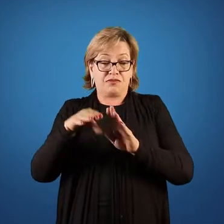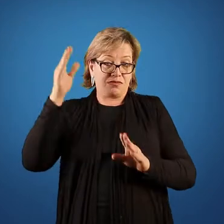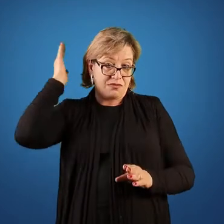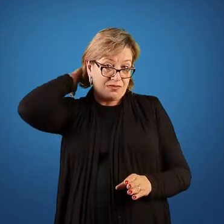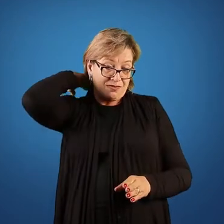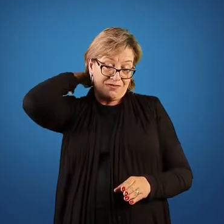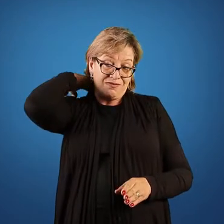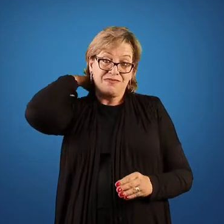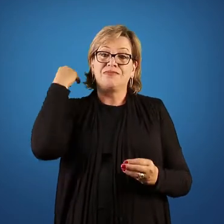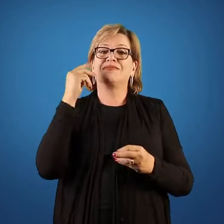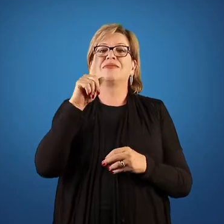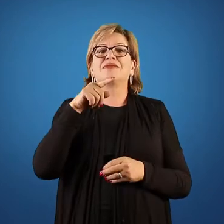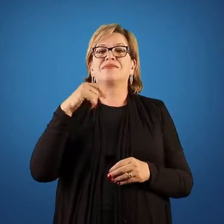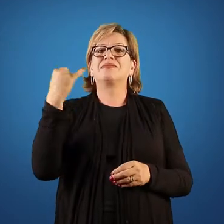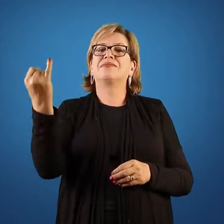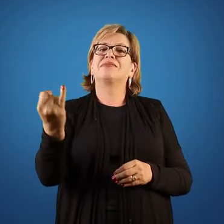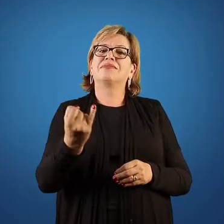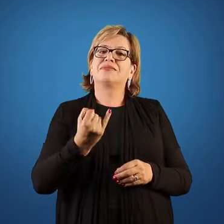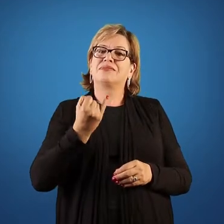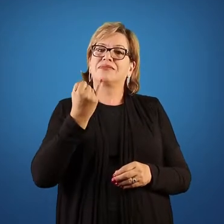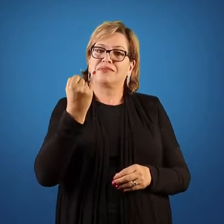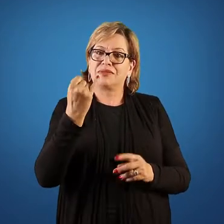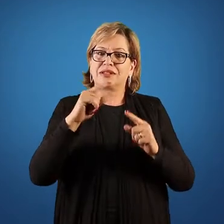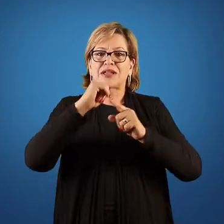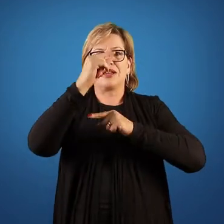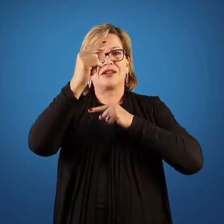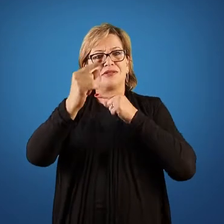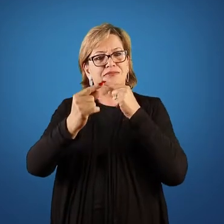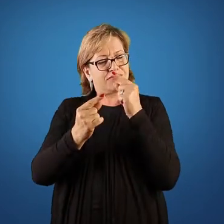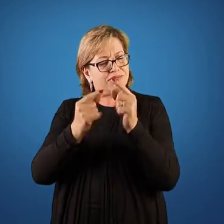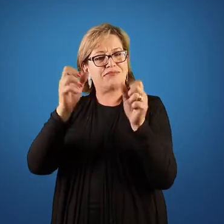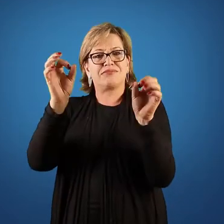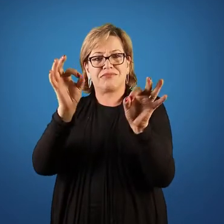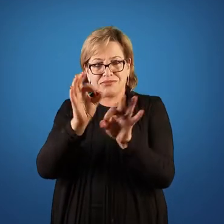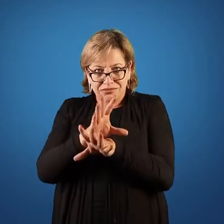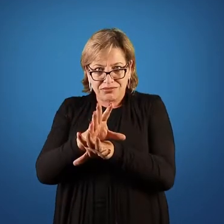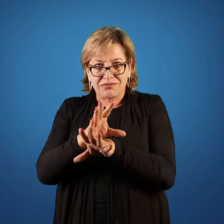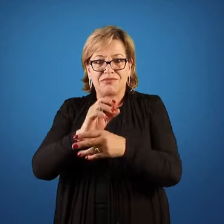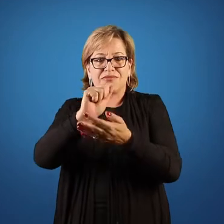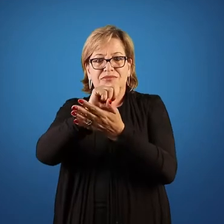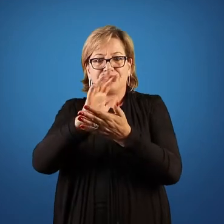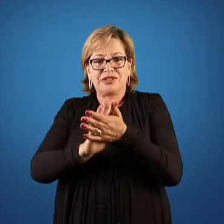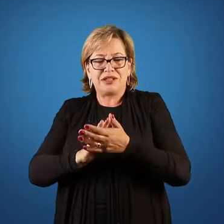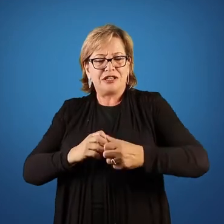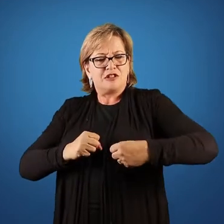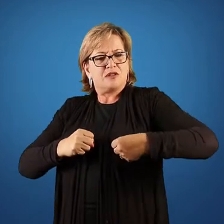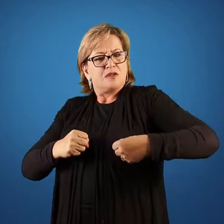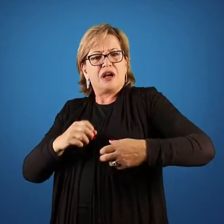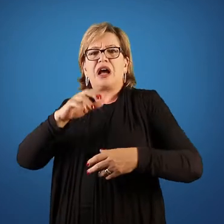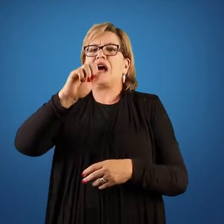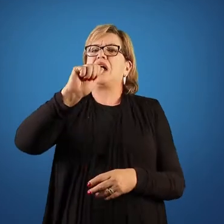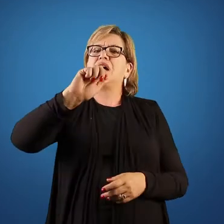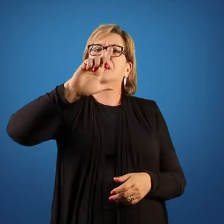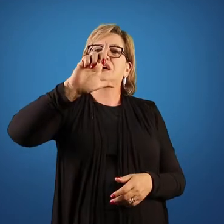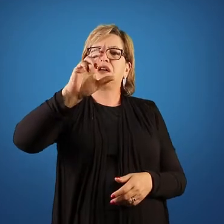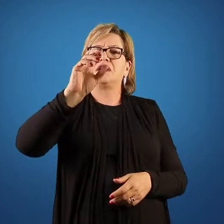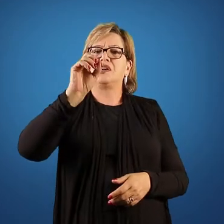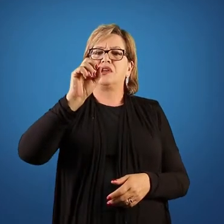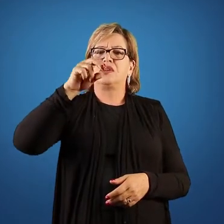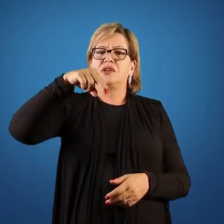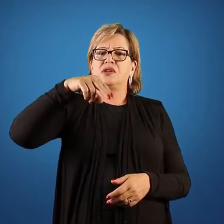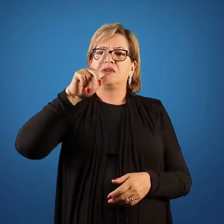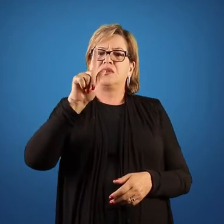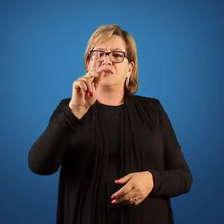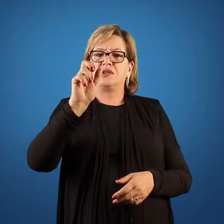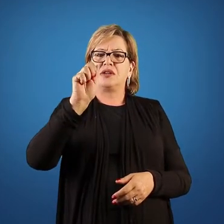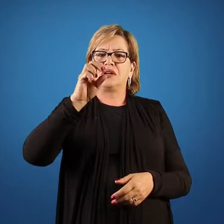geral. Então, é importante que após uma aula de tecido, a gente alongue bastante essas regiões. E